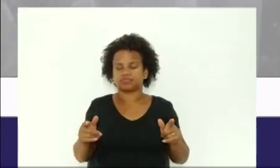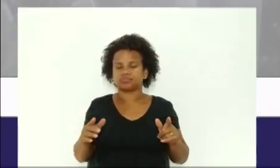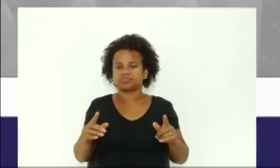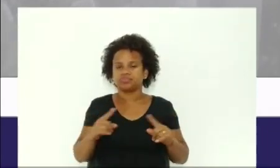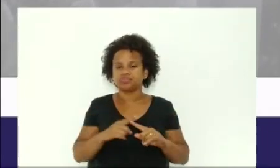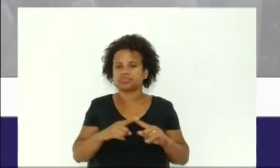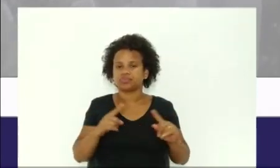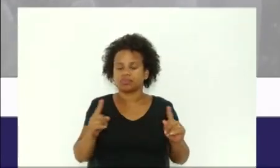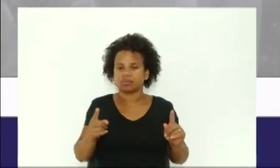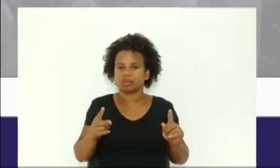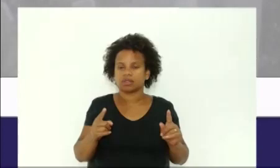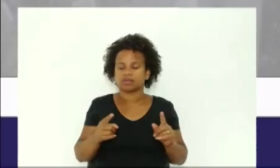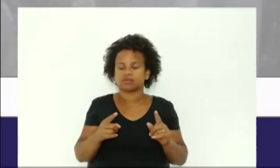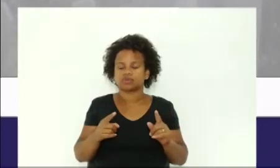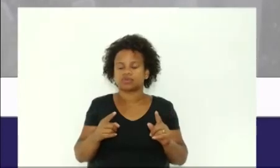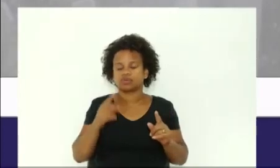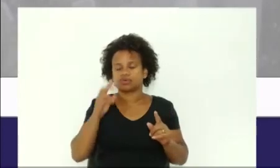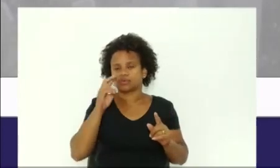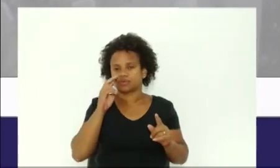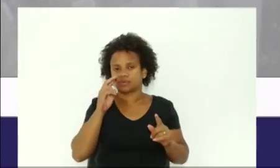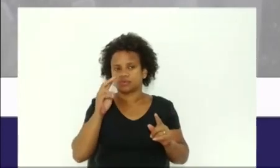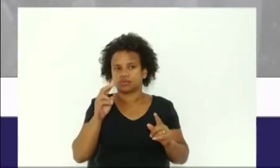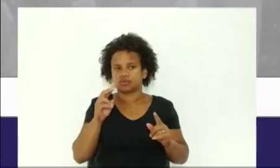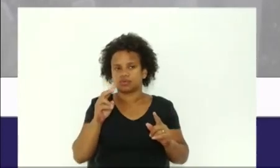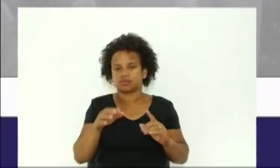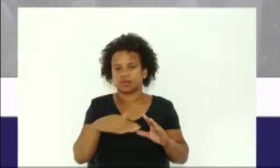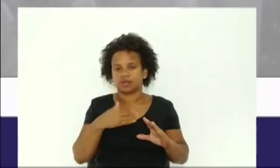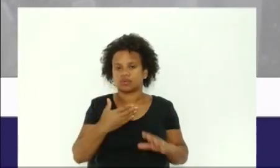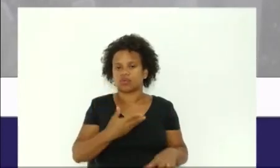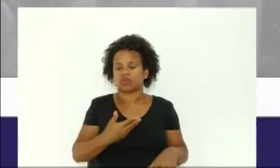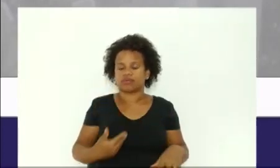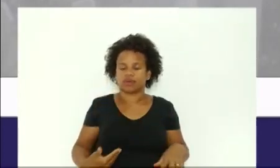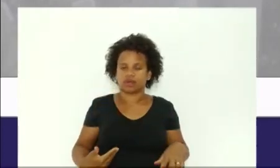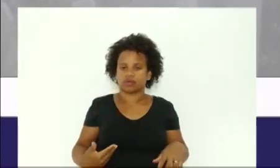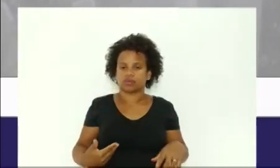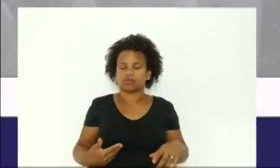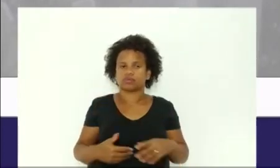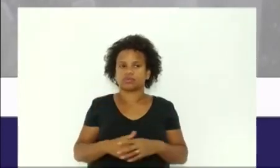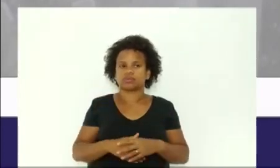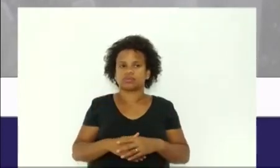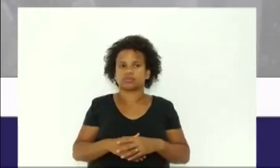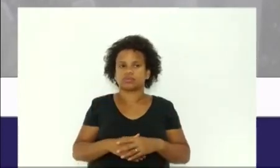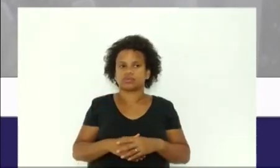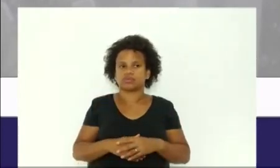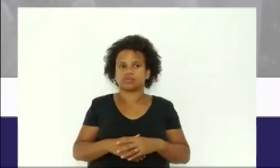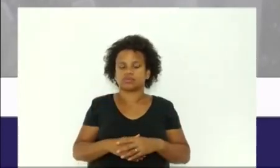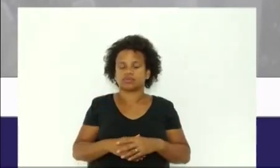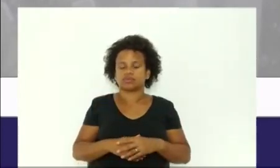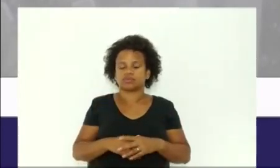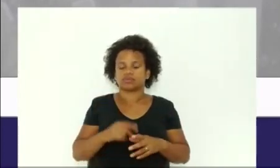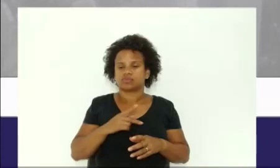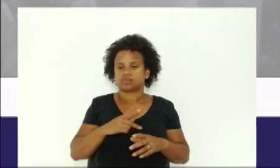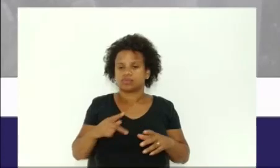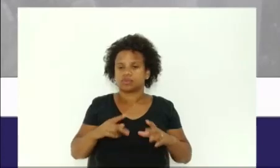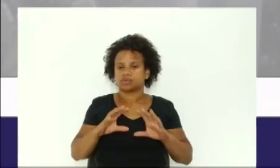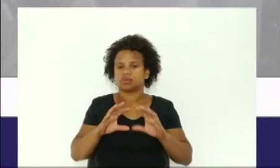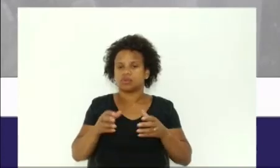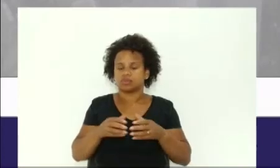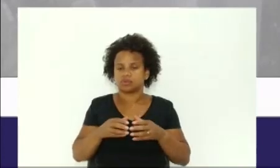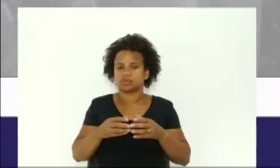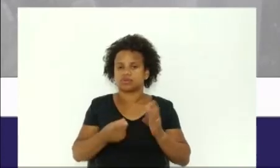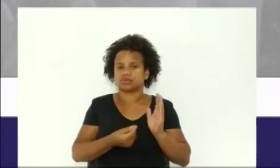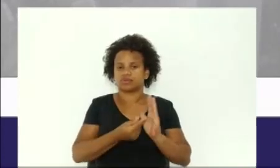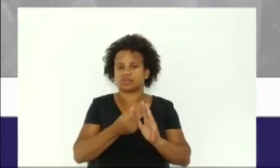como veio do governo, não é presidente da Comissão de Finanças, essas